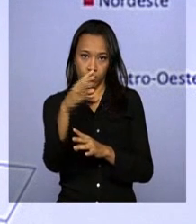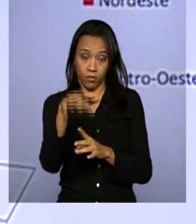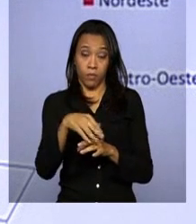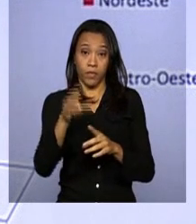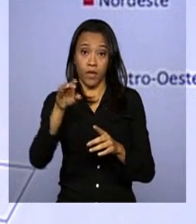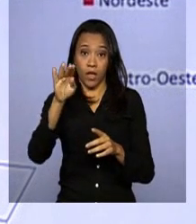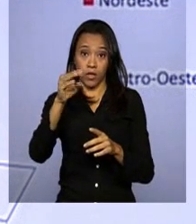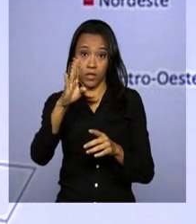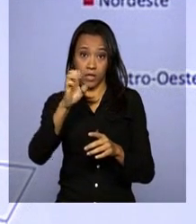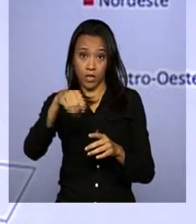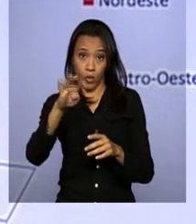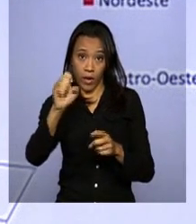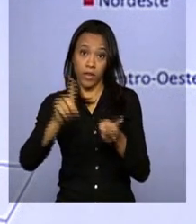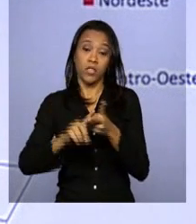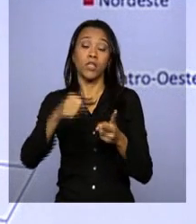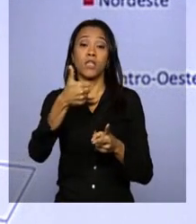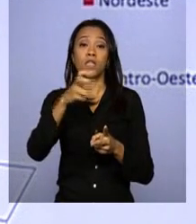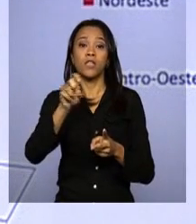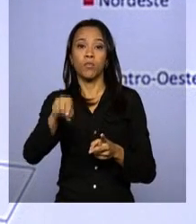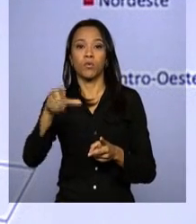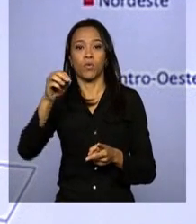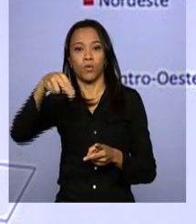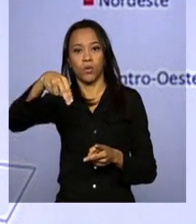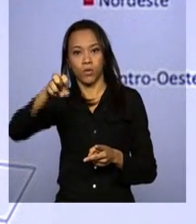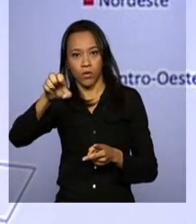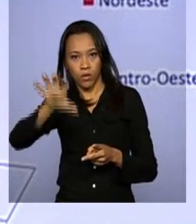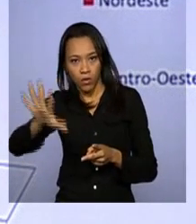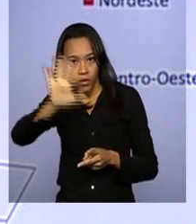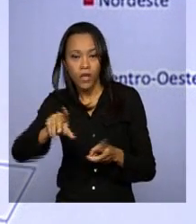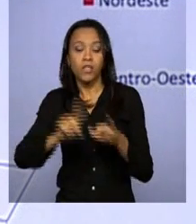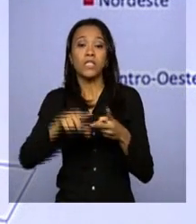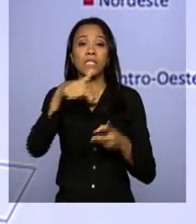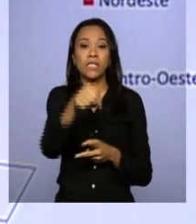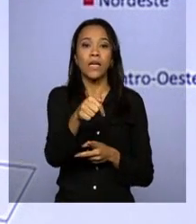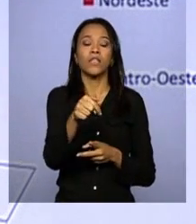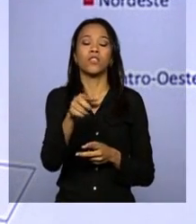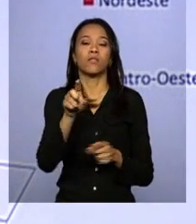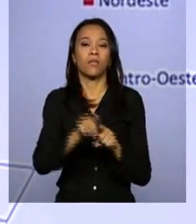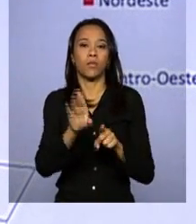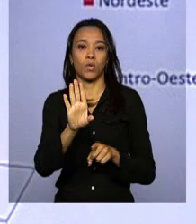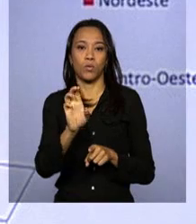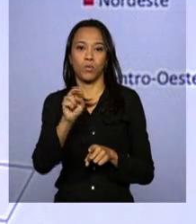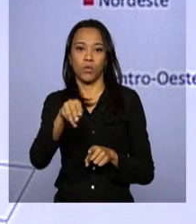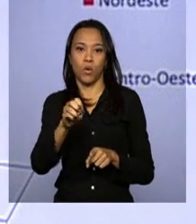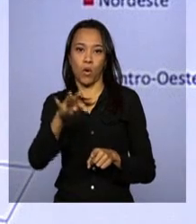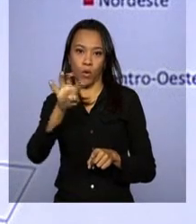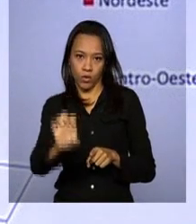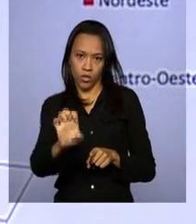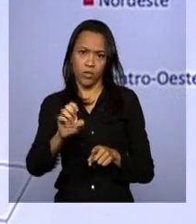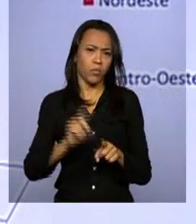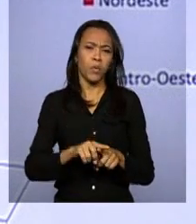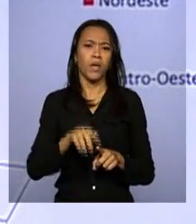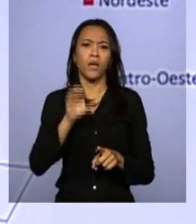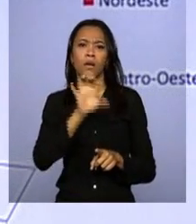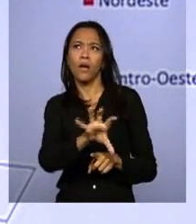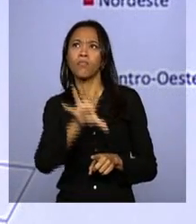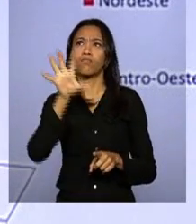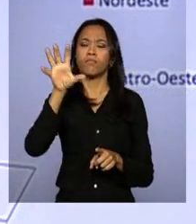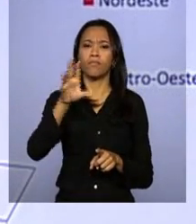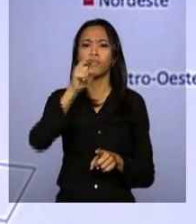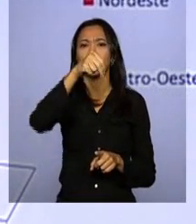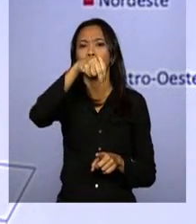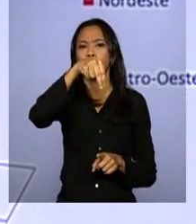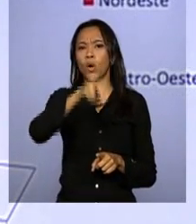15.3 no Nordeste e 7.1 no norte Por que desta diferenciação entre Norte